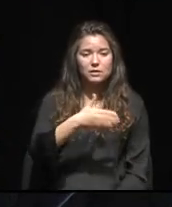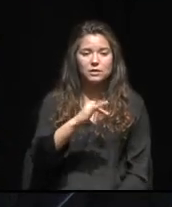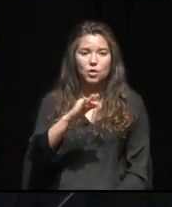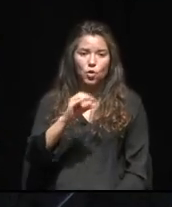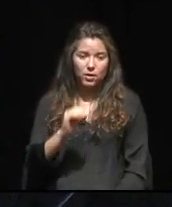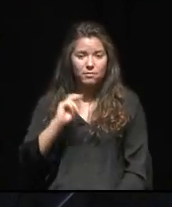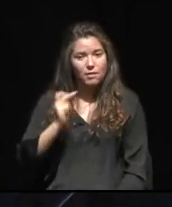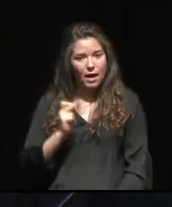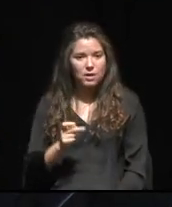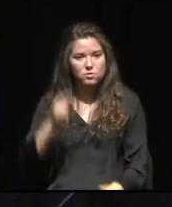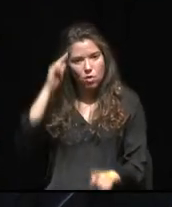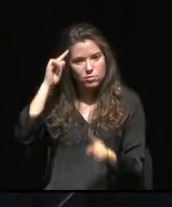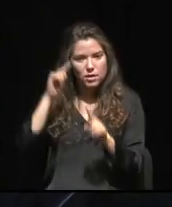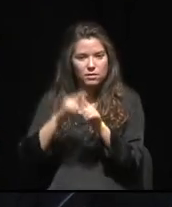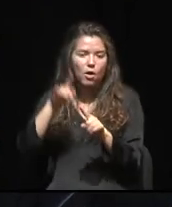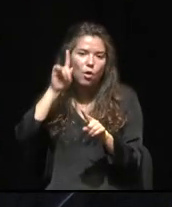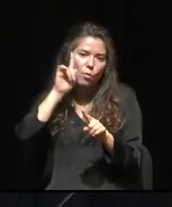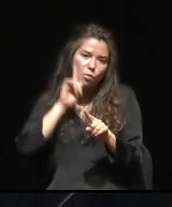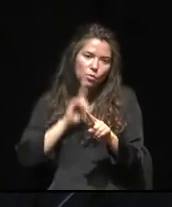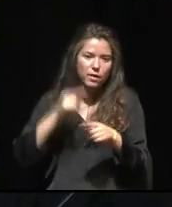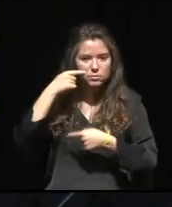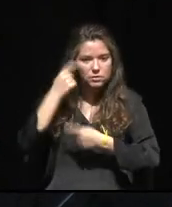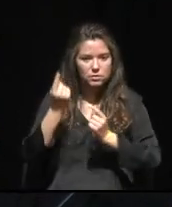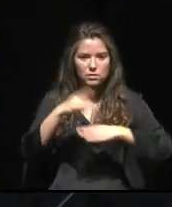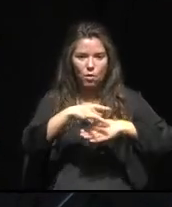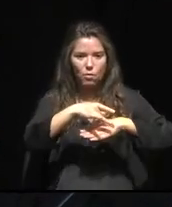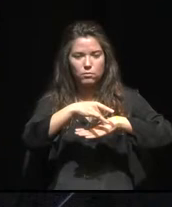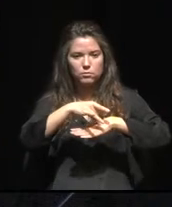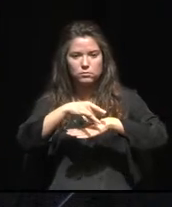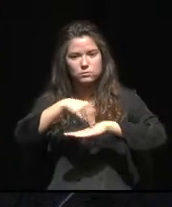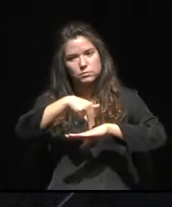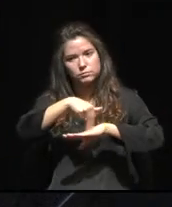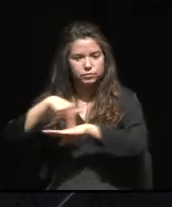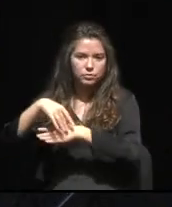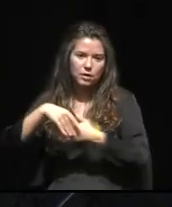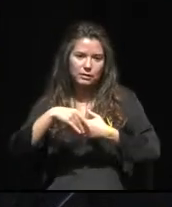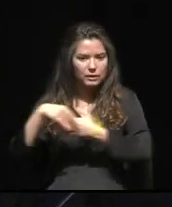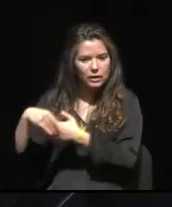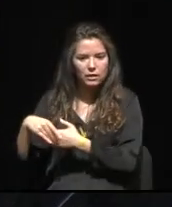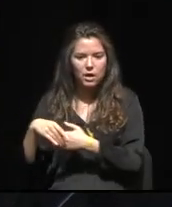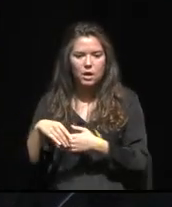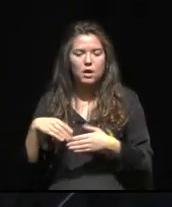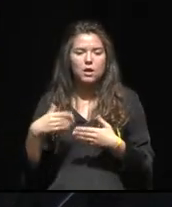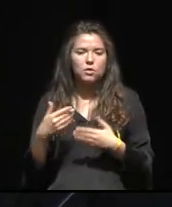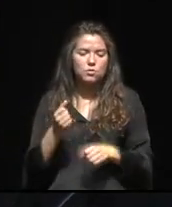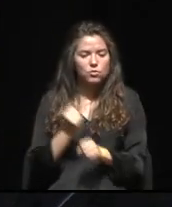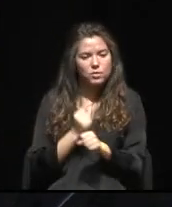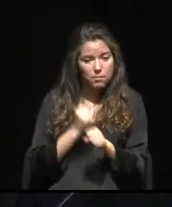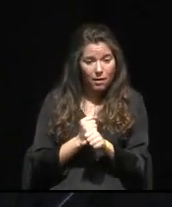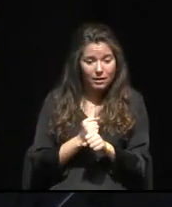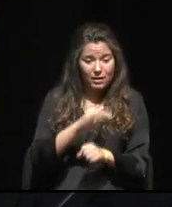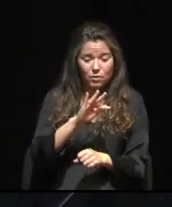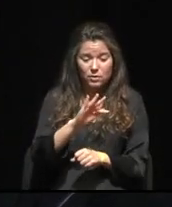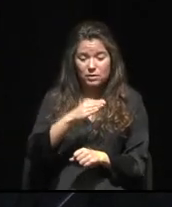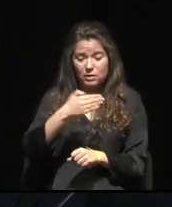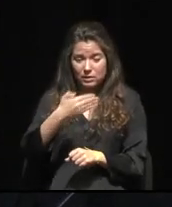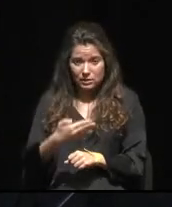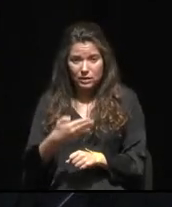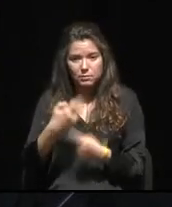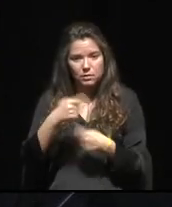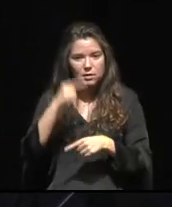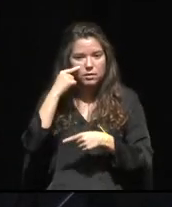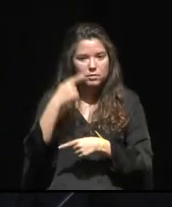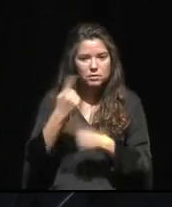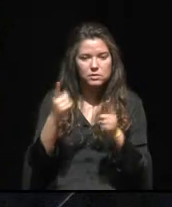mulheres sejam representadas de forma igual em posições de poder políticas e de liderança no local de trabalho e 47 anos para atingir a mesma